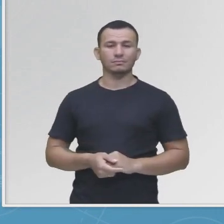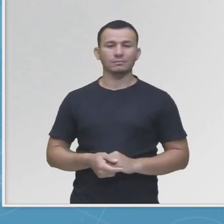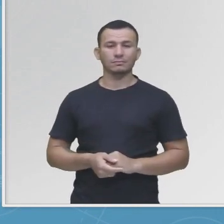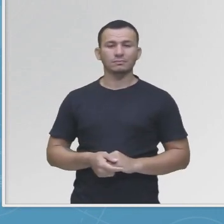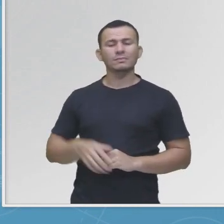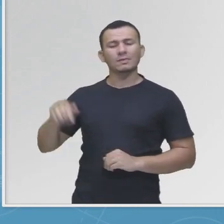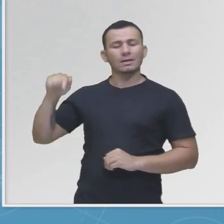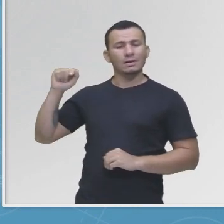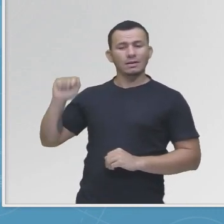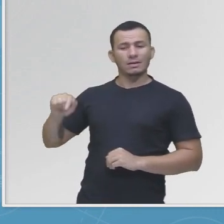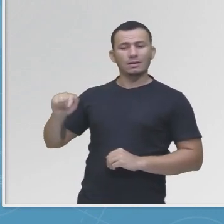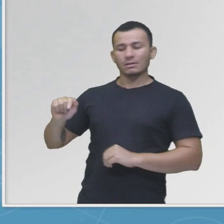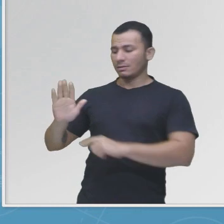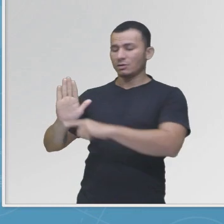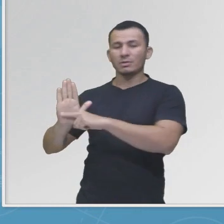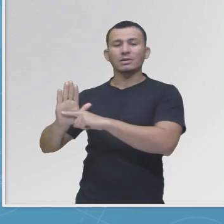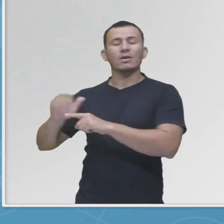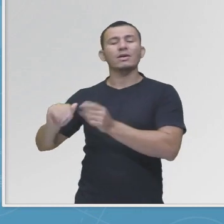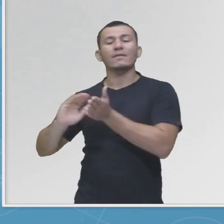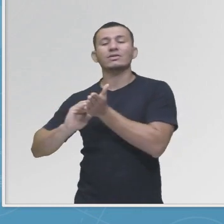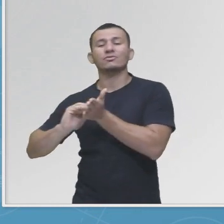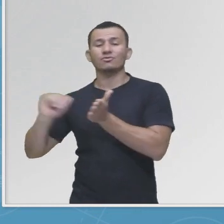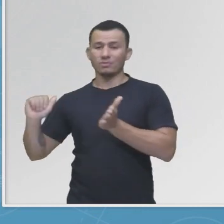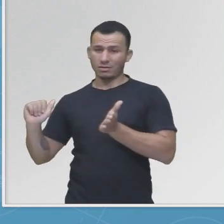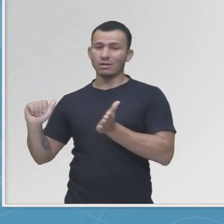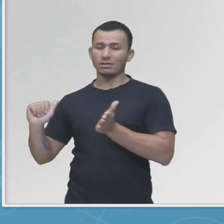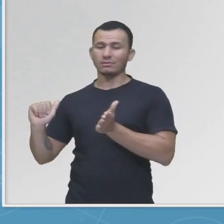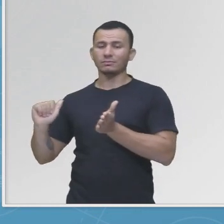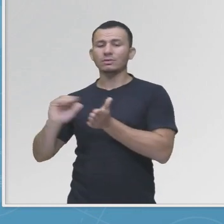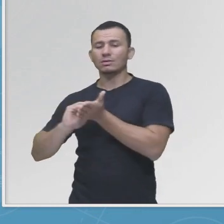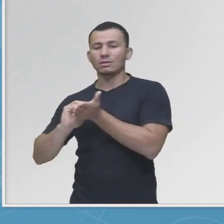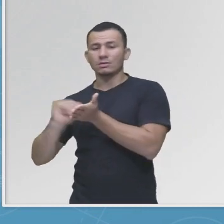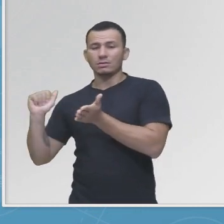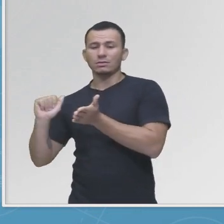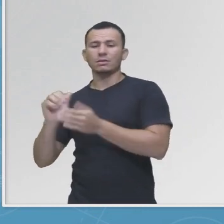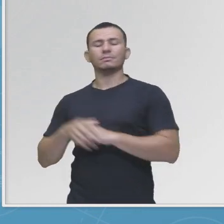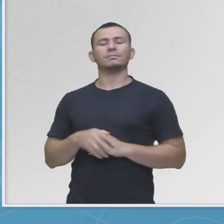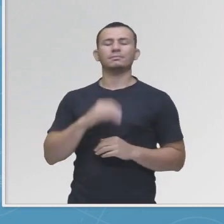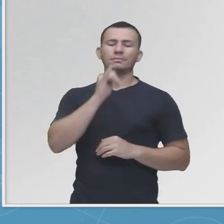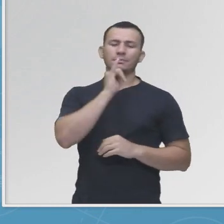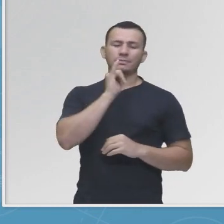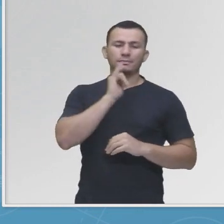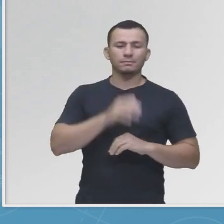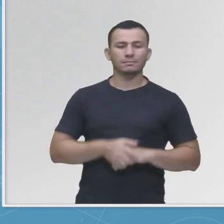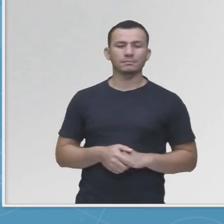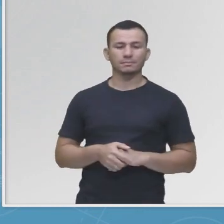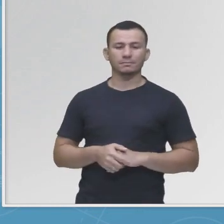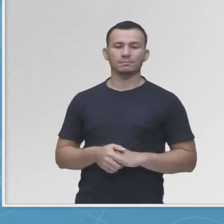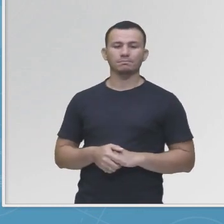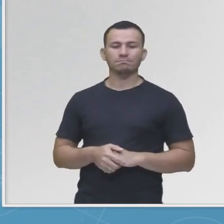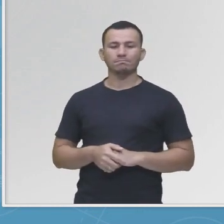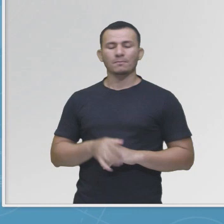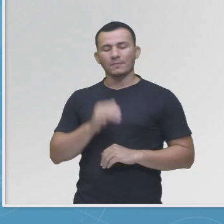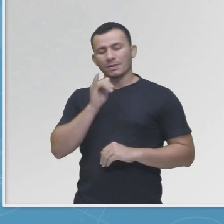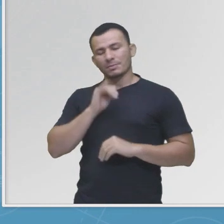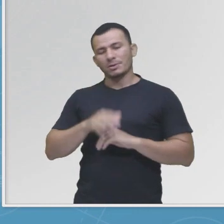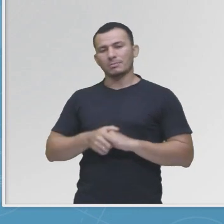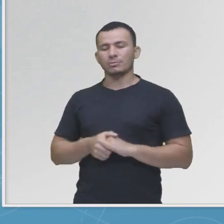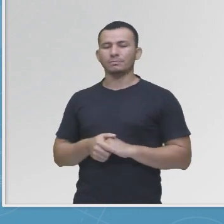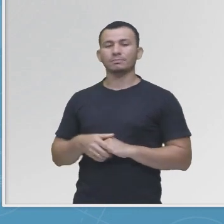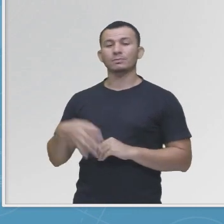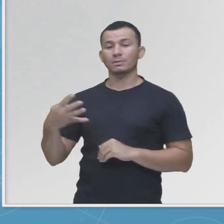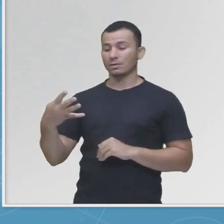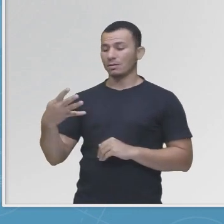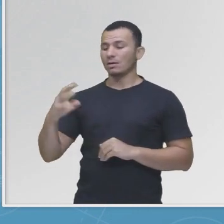nós vamos retirar, né? Então, se nós pegássemos aqui, vamos pegar o nosso total ali, que é o resultado da